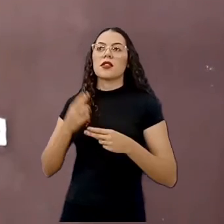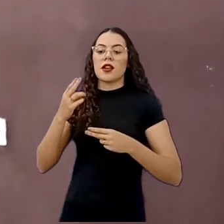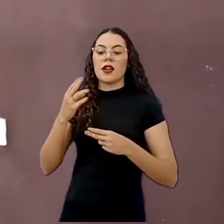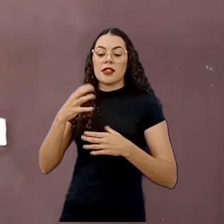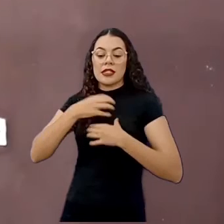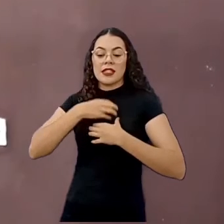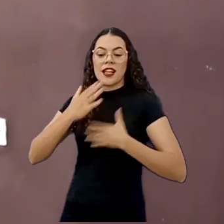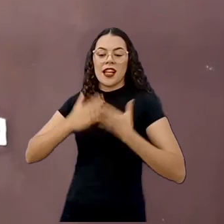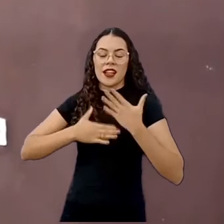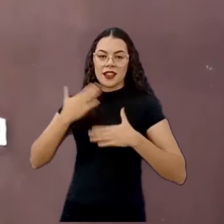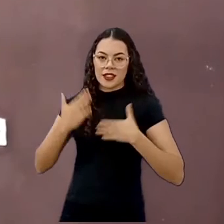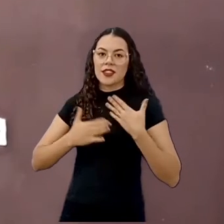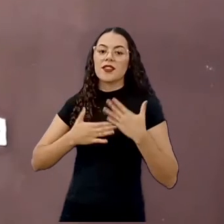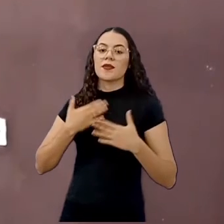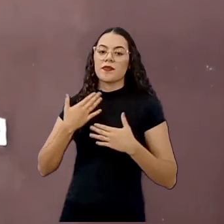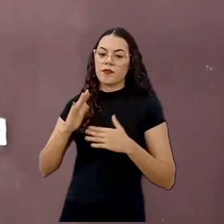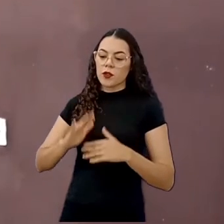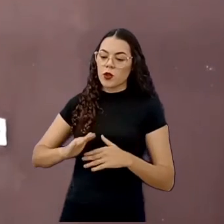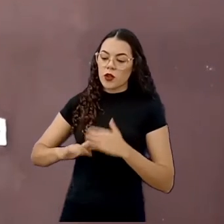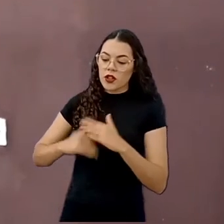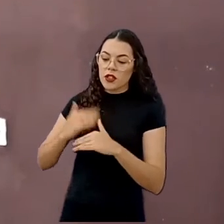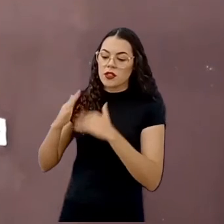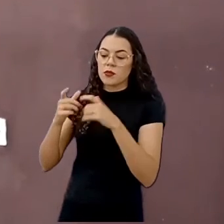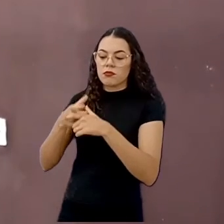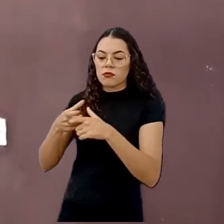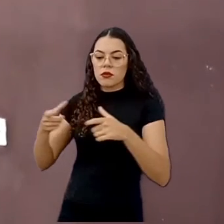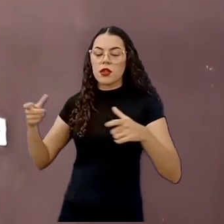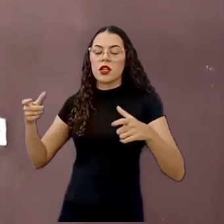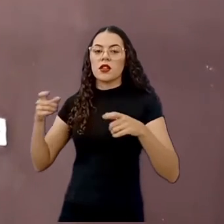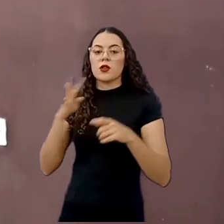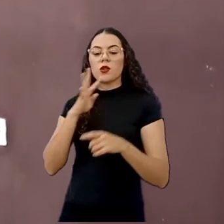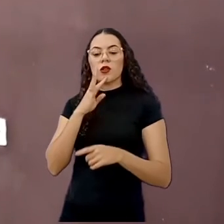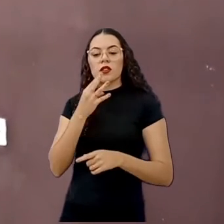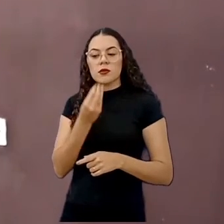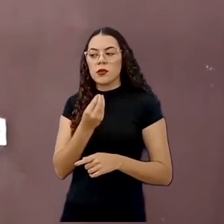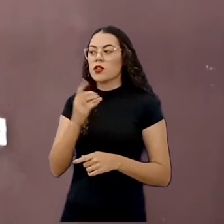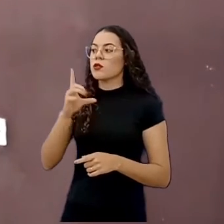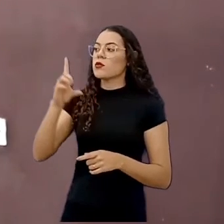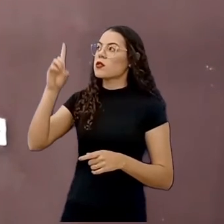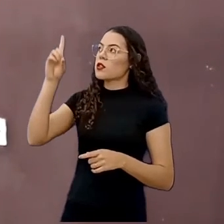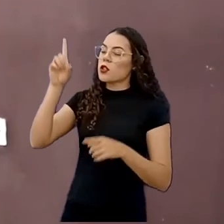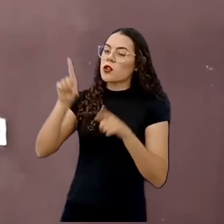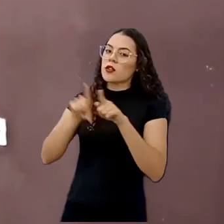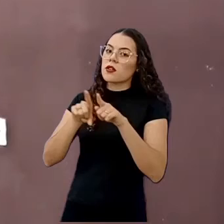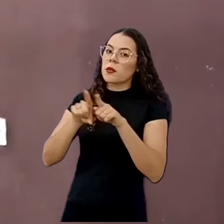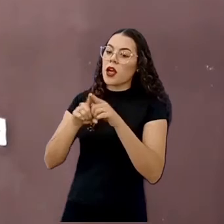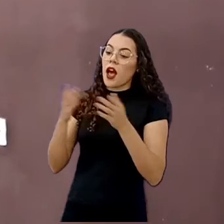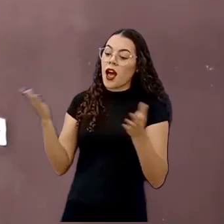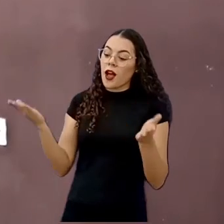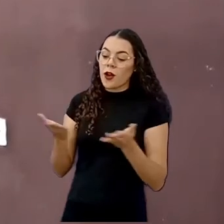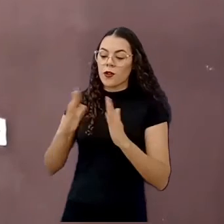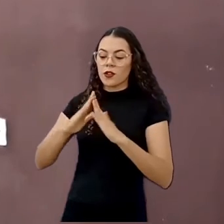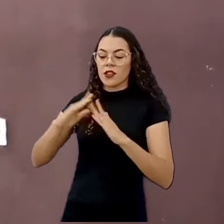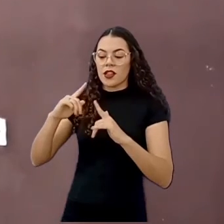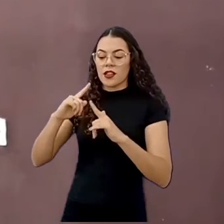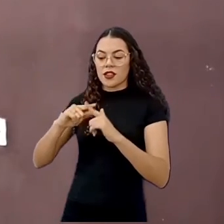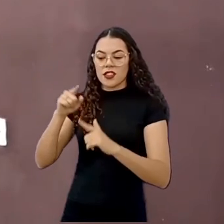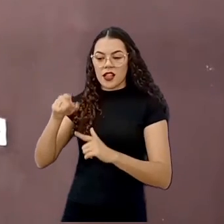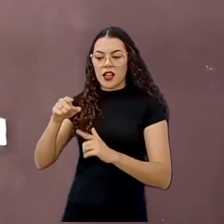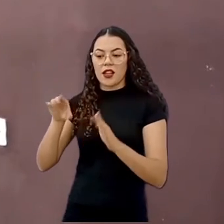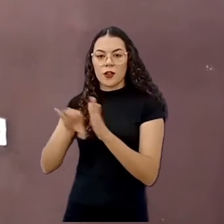alegria. Aquele crescimento, aquele conhecimento do Senhor, produziria agora na igreja de